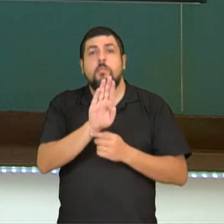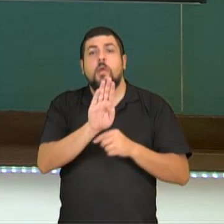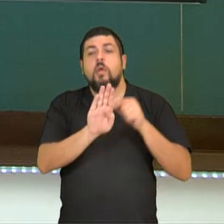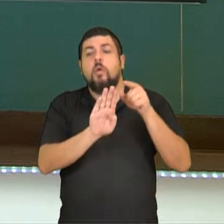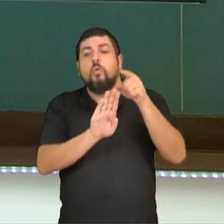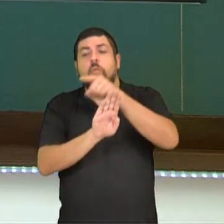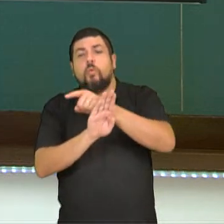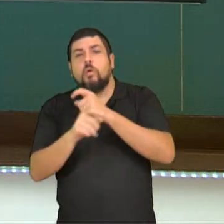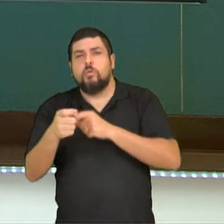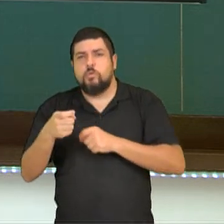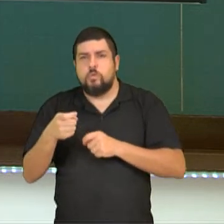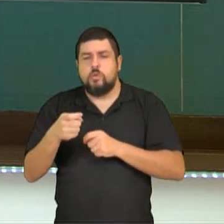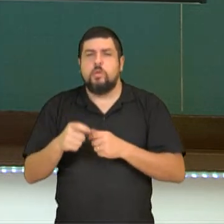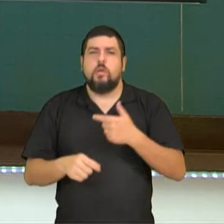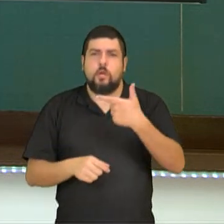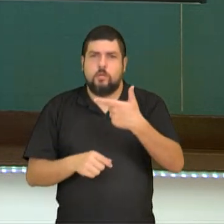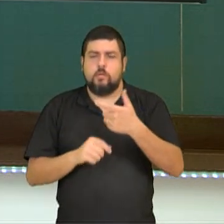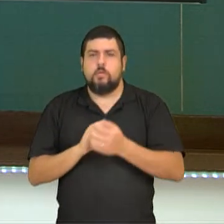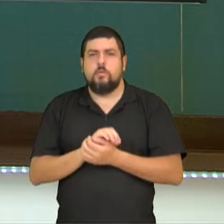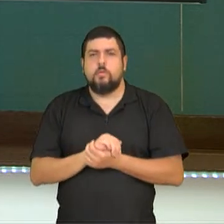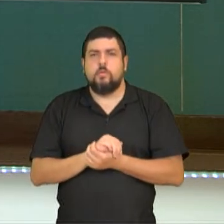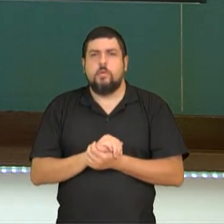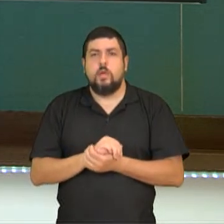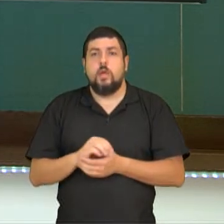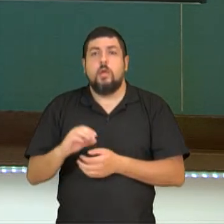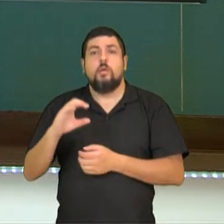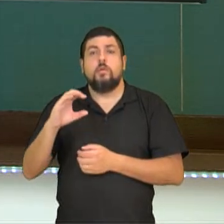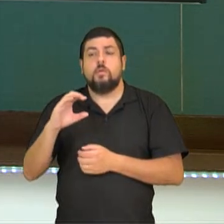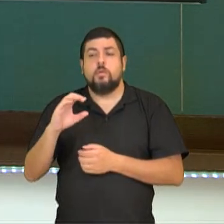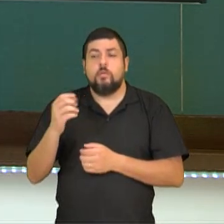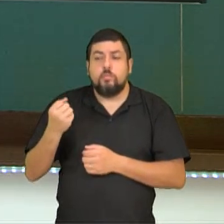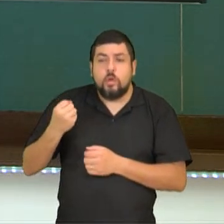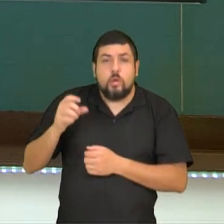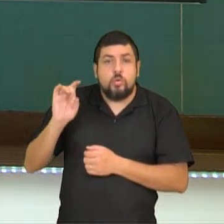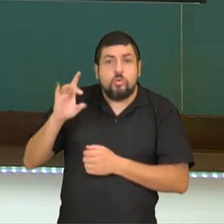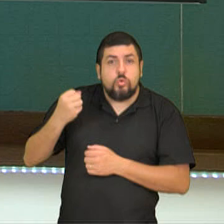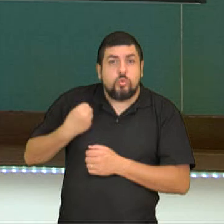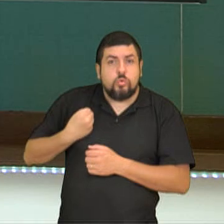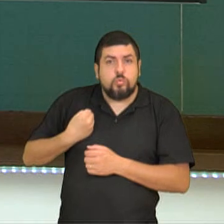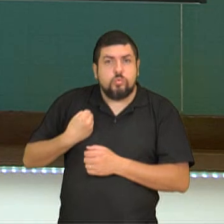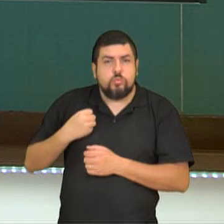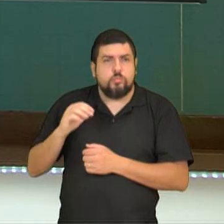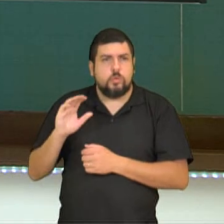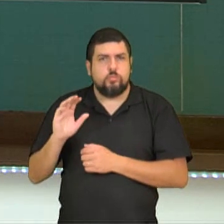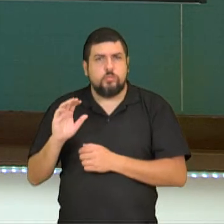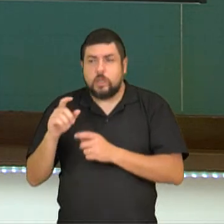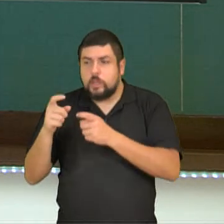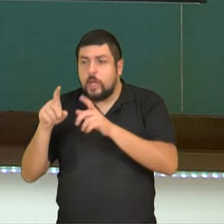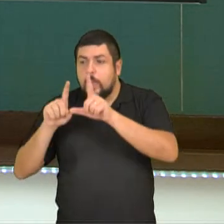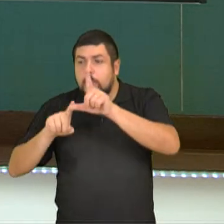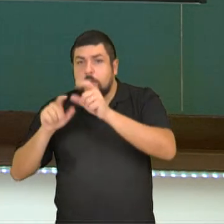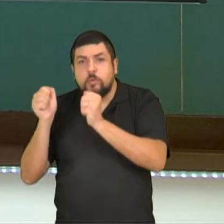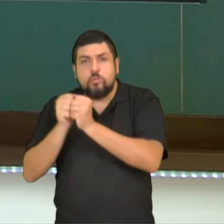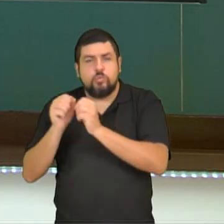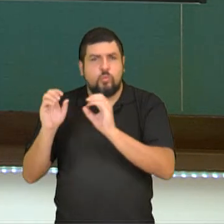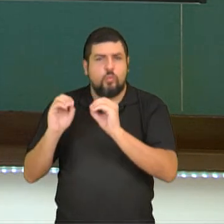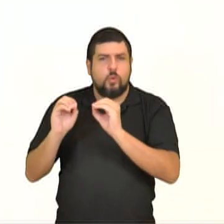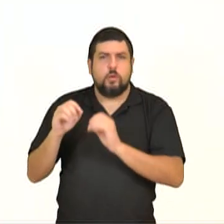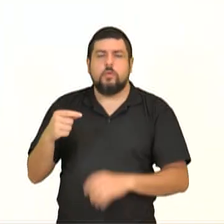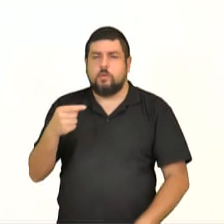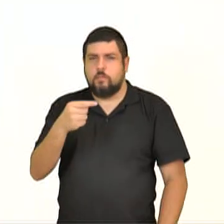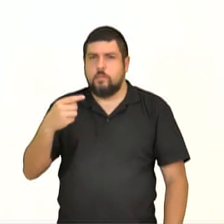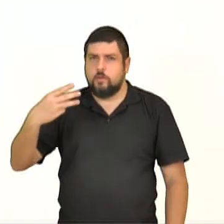então é 2. E o C é quem está sozinho, não tem, né, não tem ninguém acompanhando ele ali não, tá bom? Não tem nenhuma letra, então é o menos